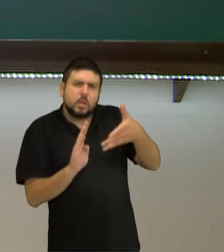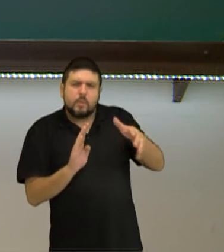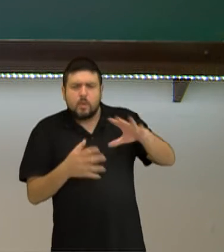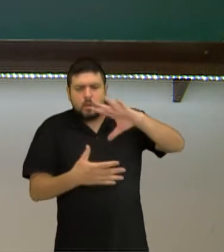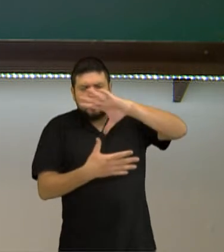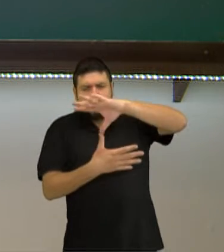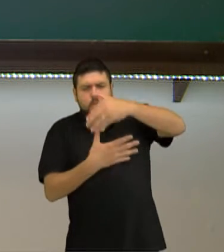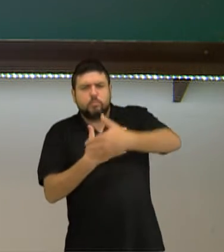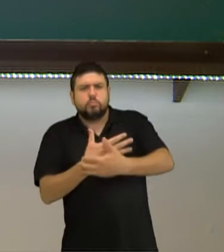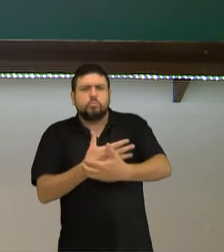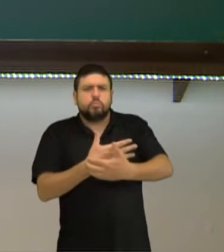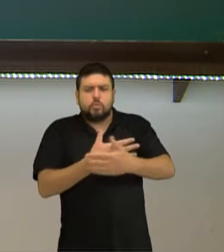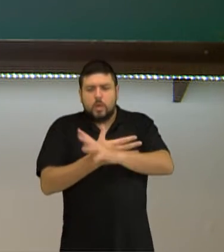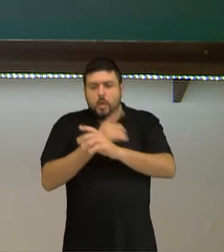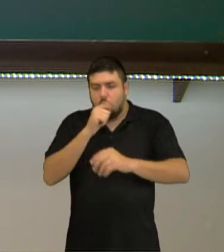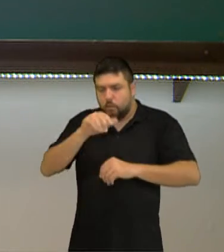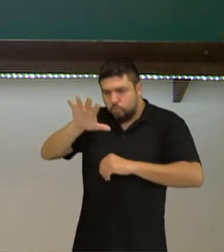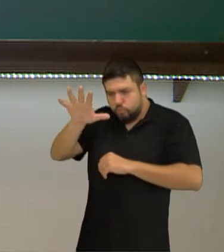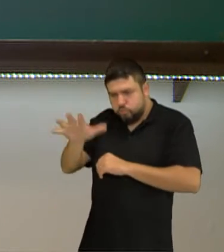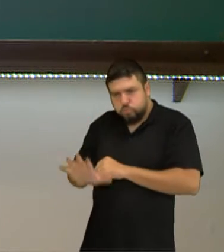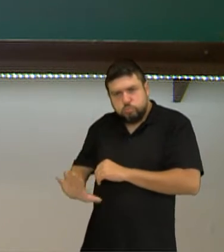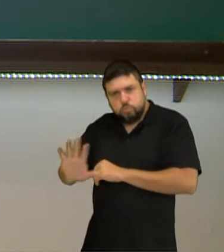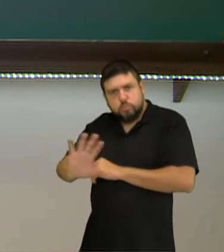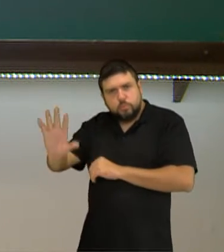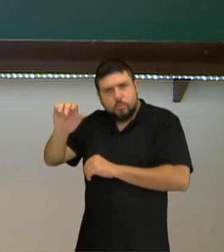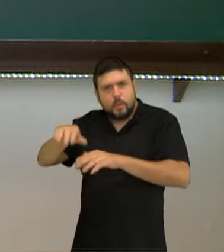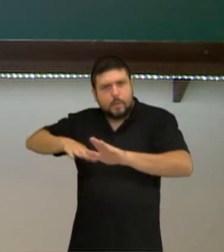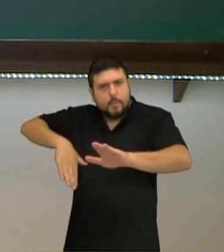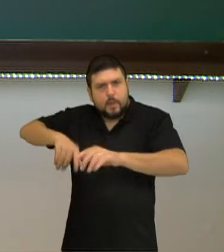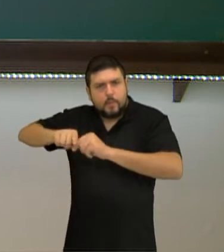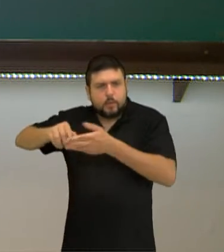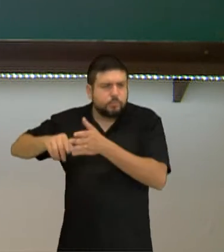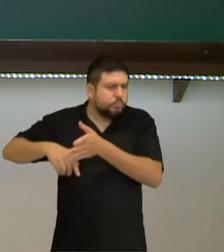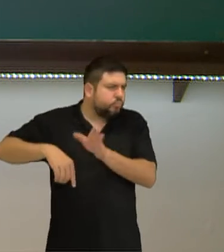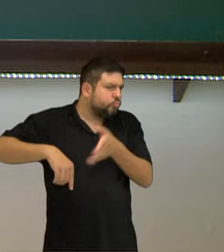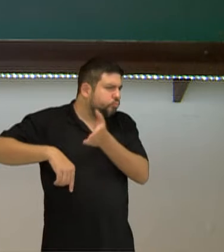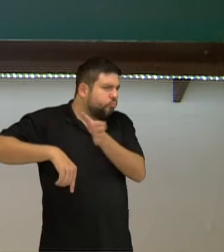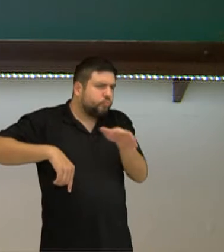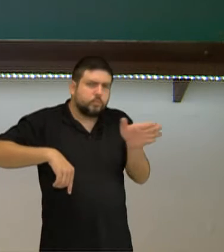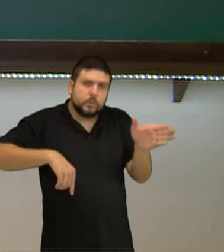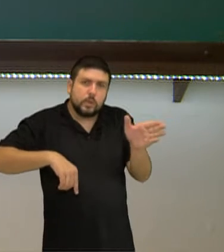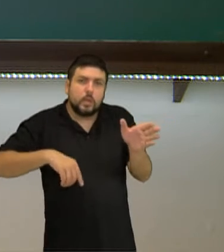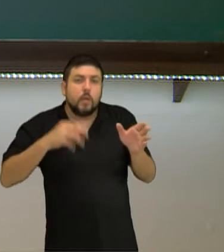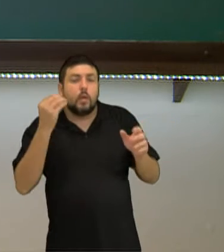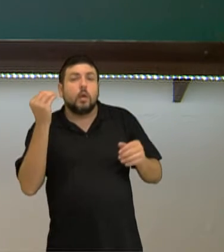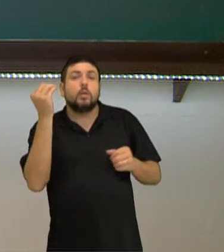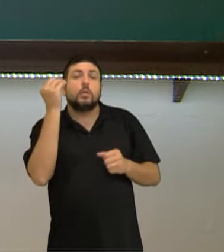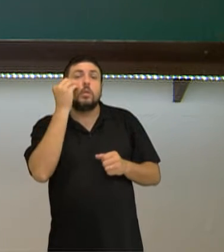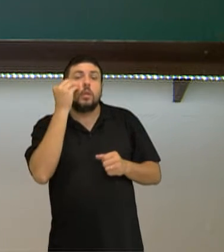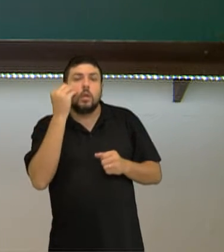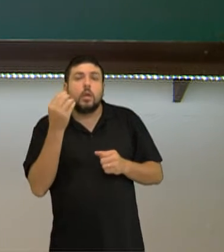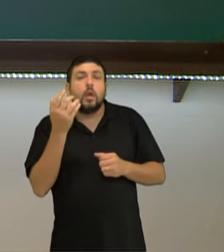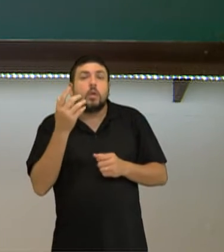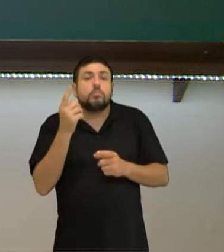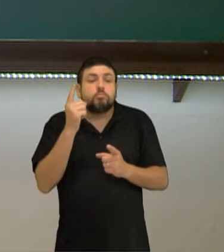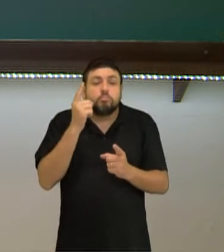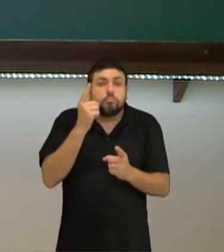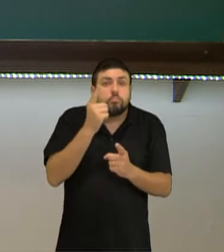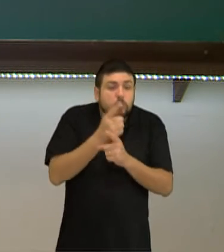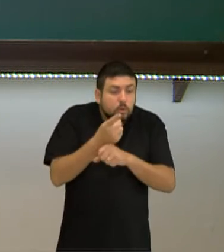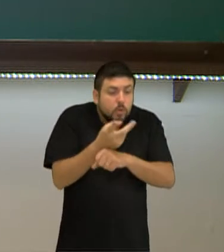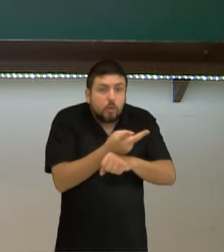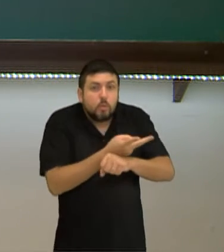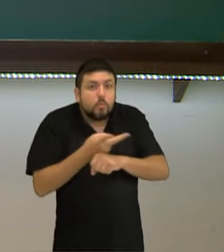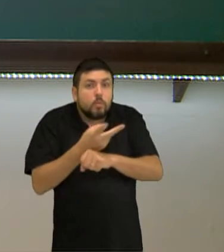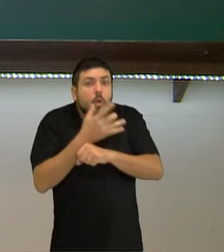território, fazendo preação indígena, capturando escravos fugidos e principalmente a tentativa de encontrar ouro aqui no Brasil, esse